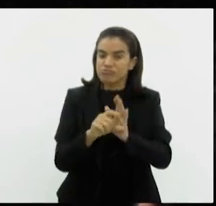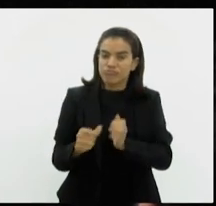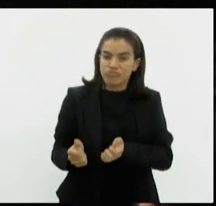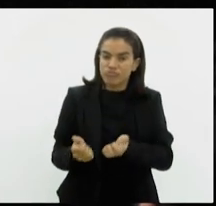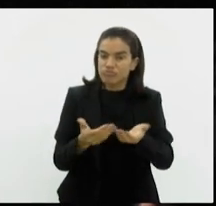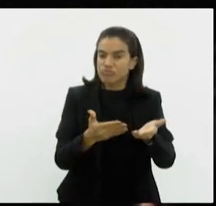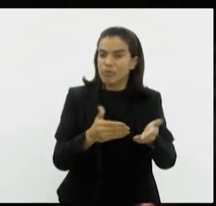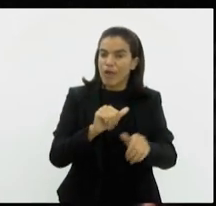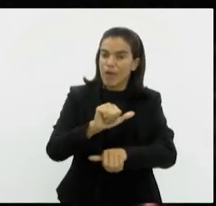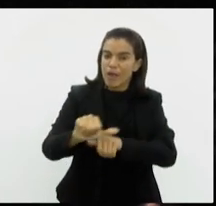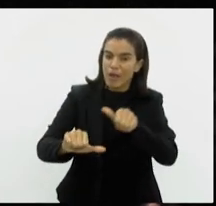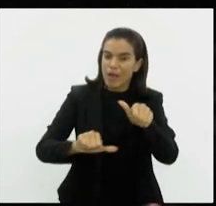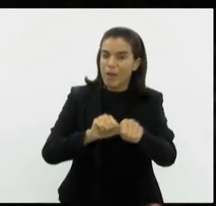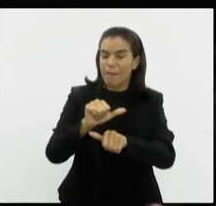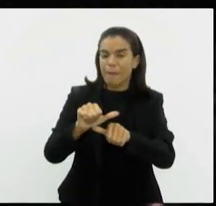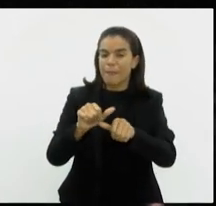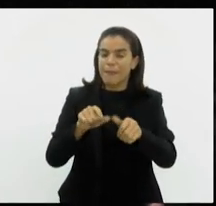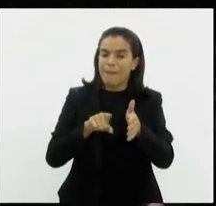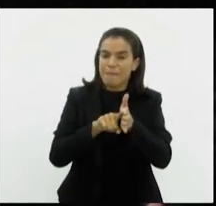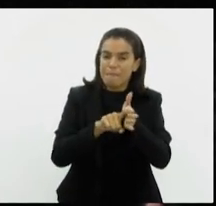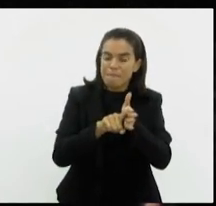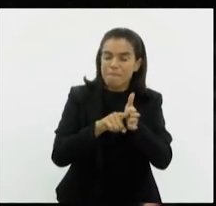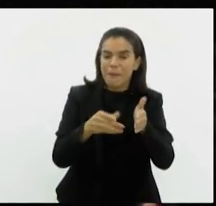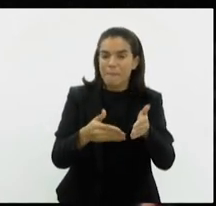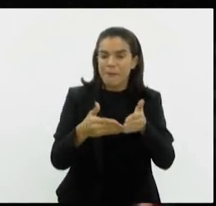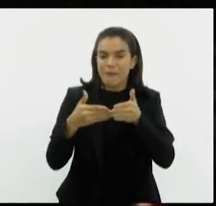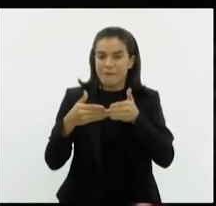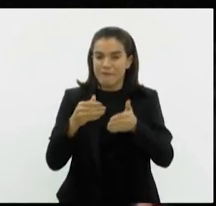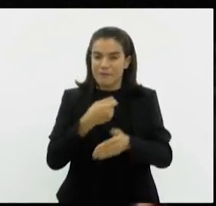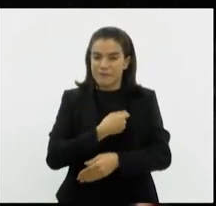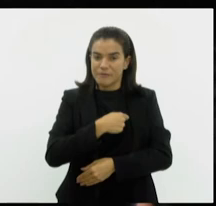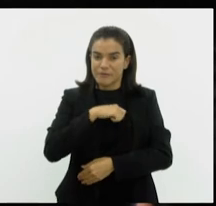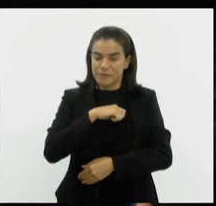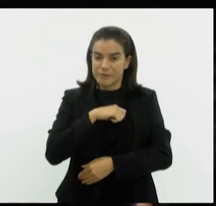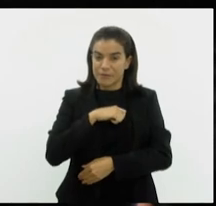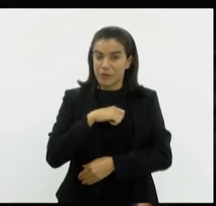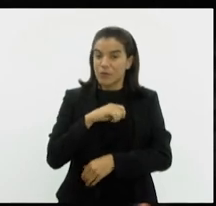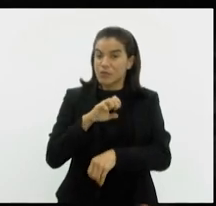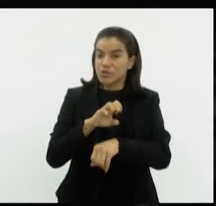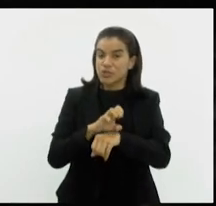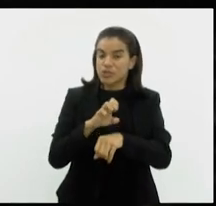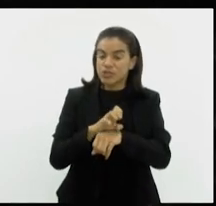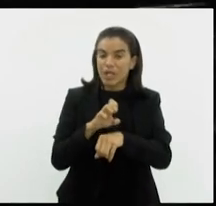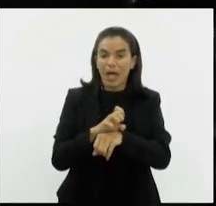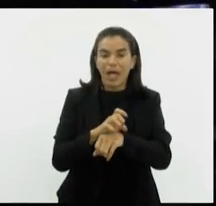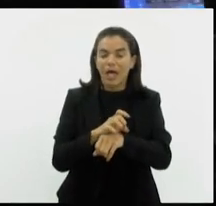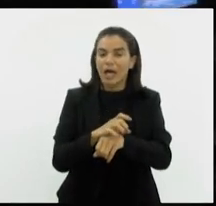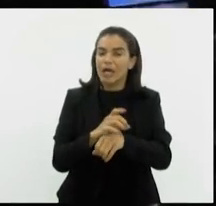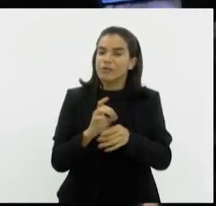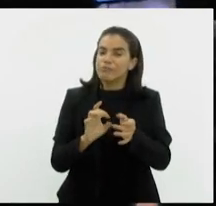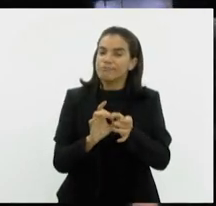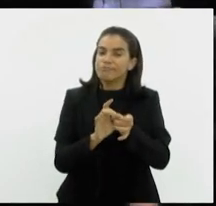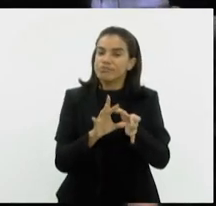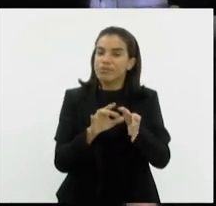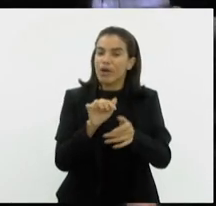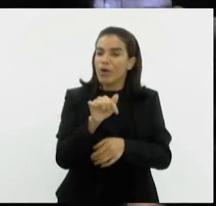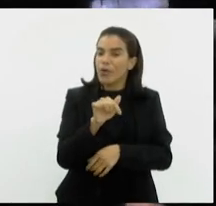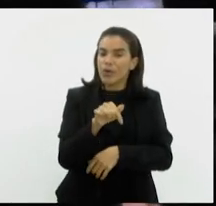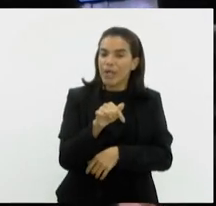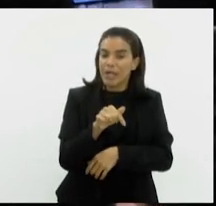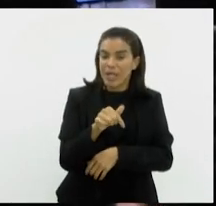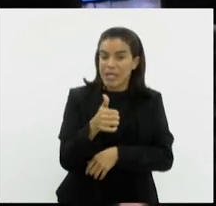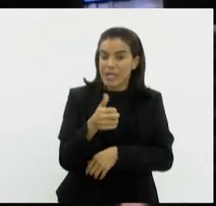renovação de benefícios fiscal que faz com que o estado abra a mão de R bilhões de reais ao